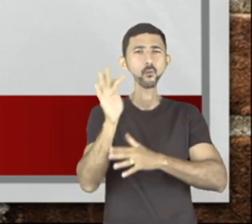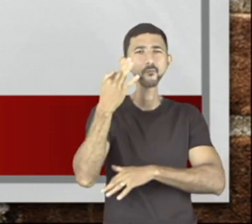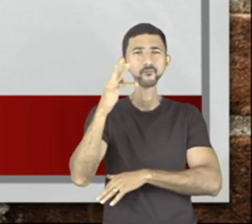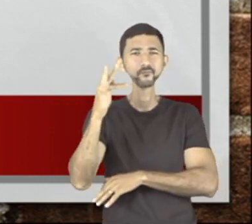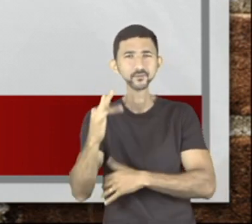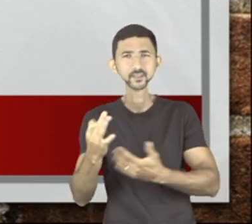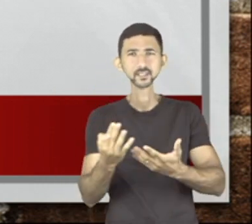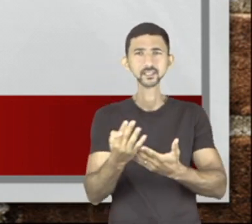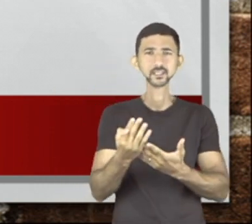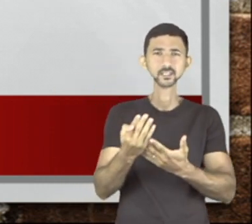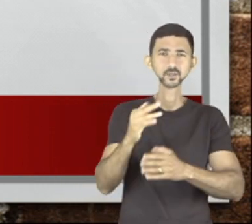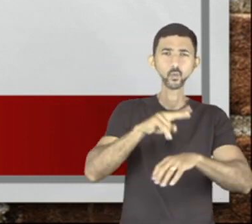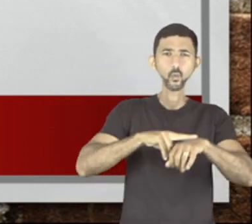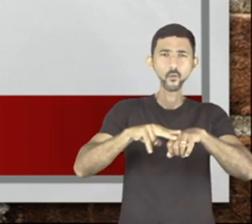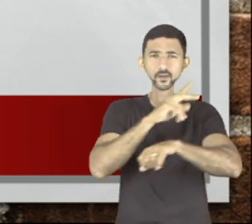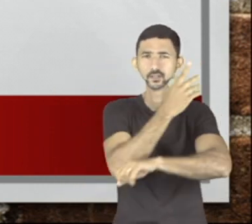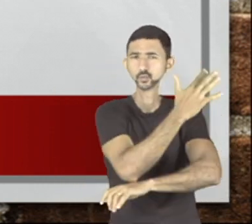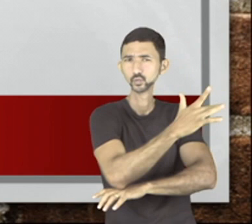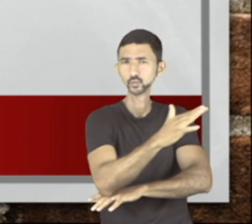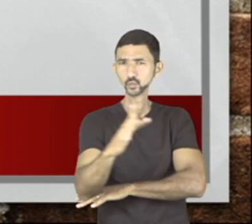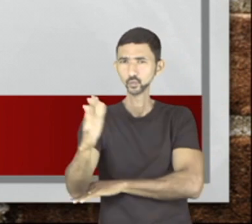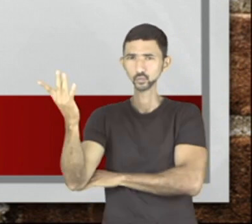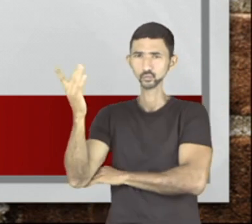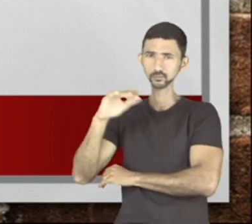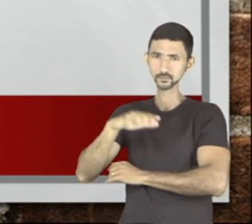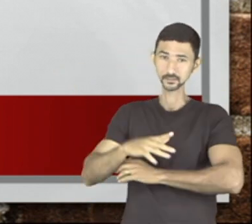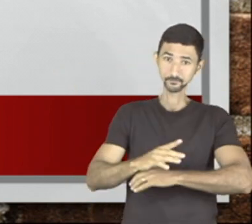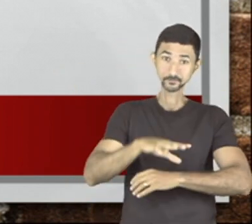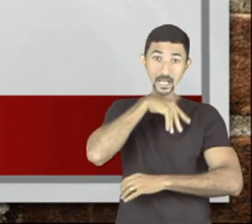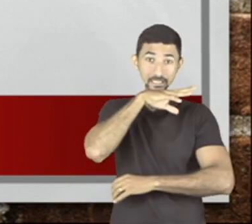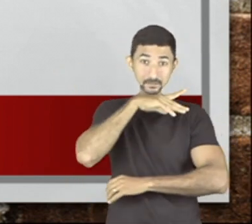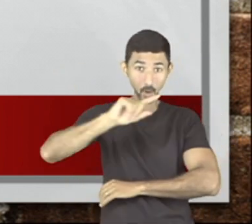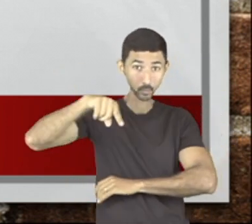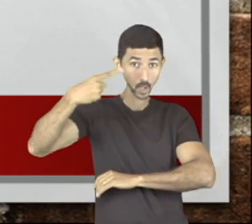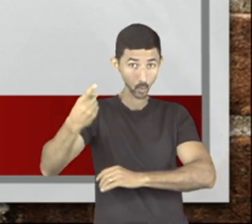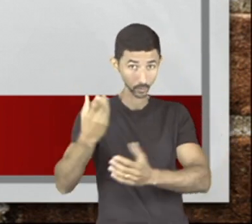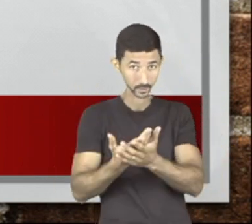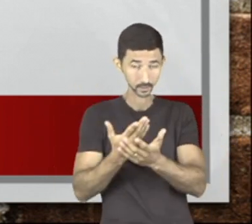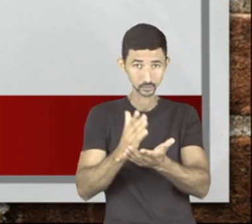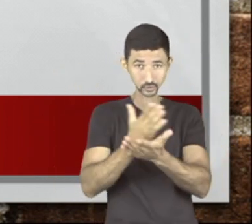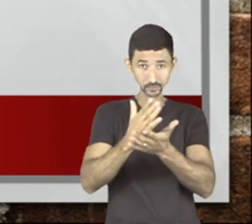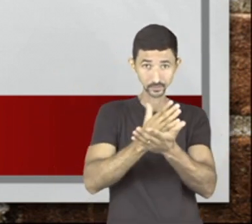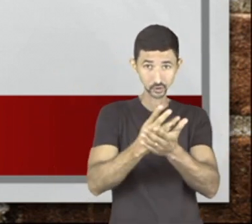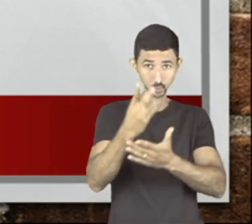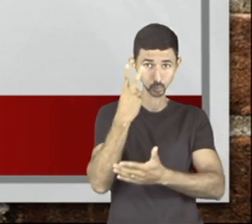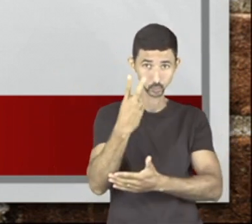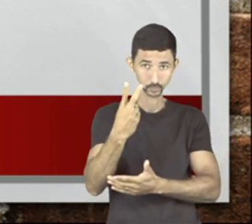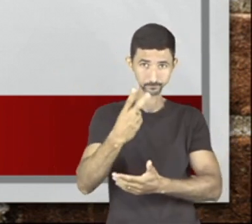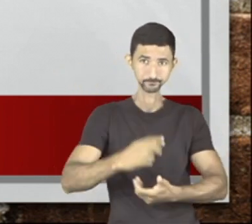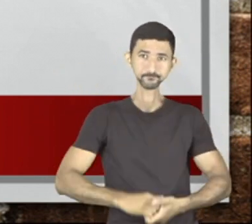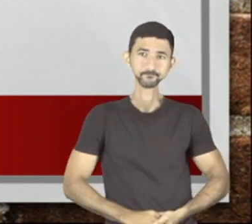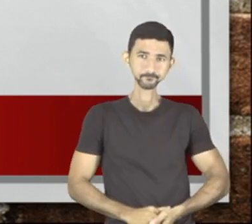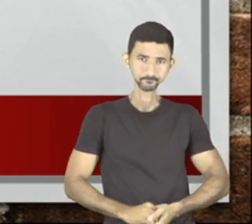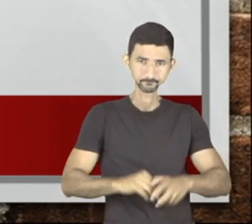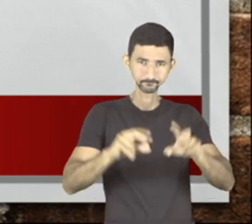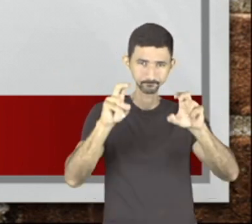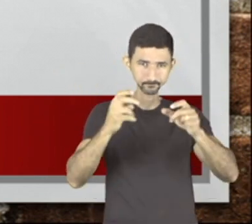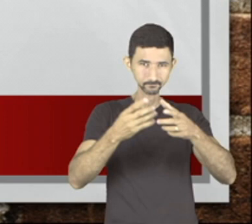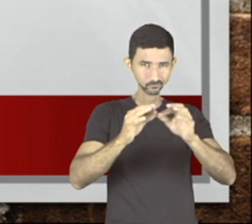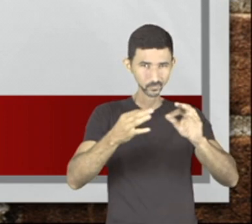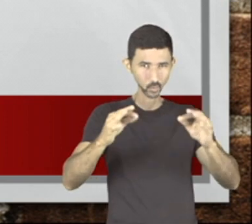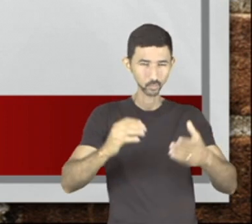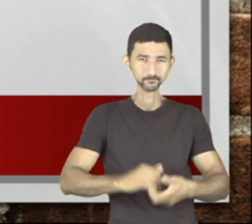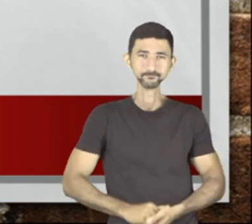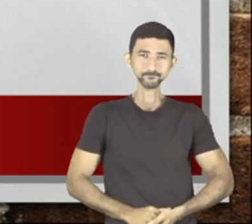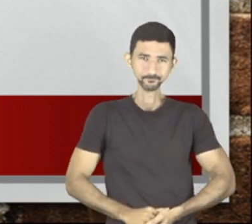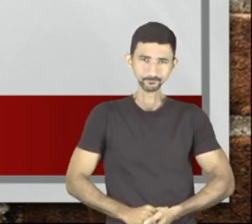físicos, vegetação, a fauna só na próxima aula, tá? Essa aula será dividida em duas partes, porque o conteúdo é bem